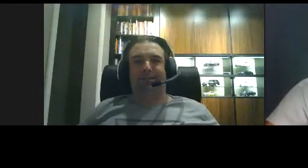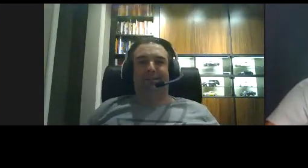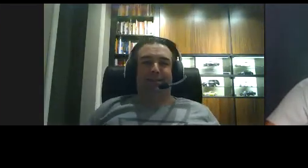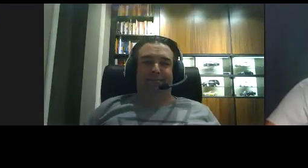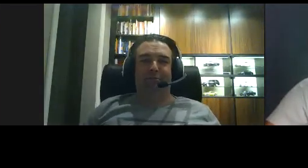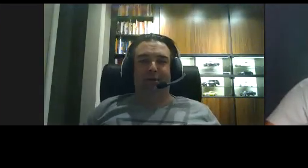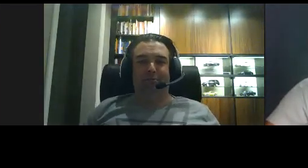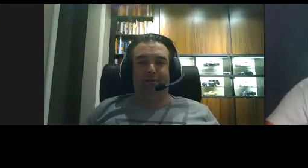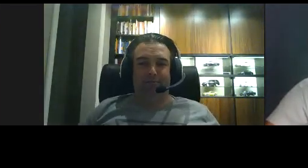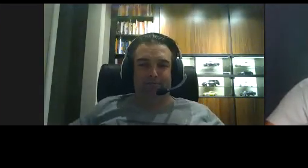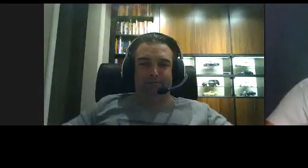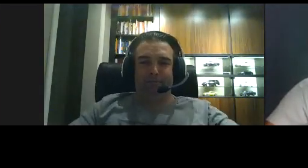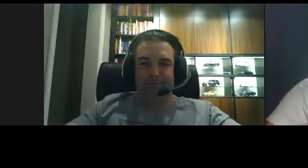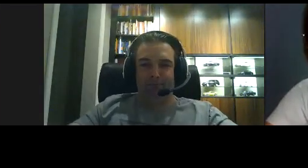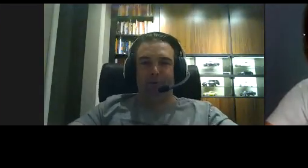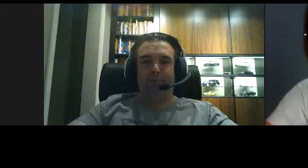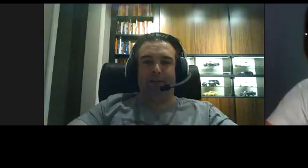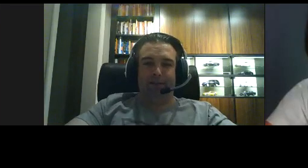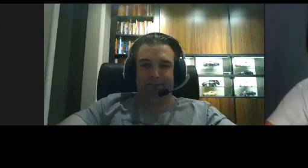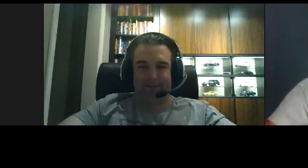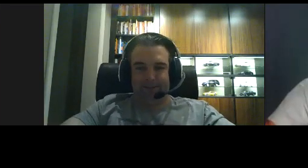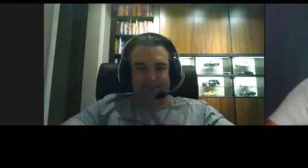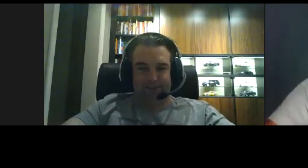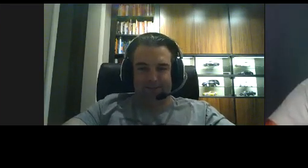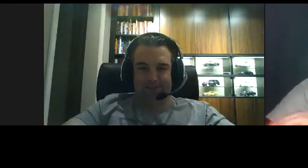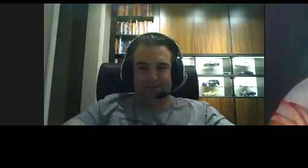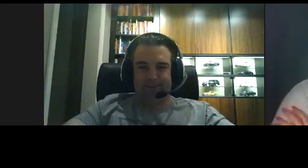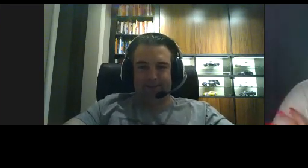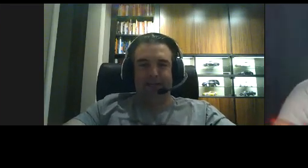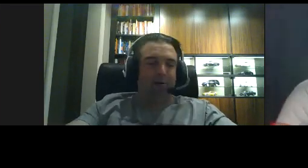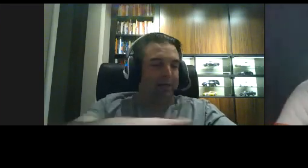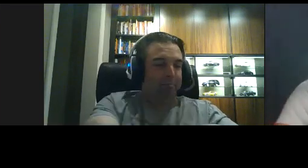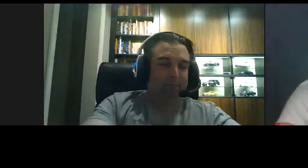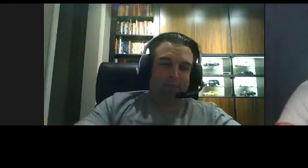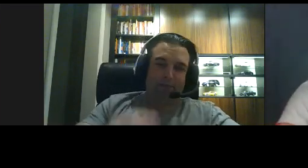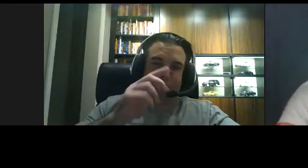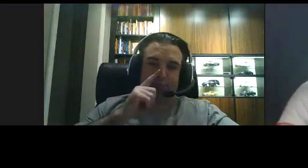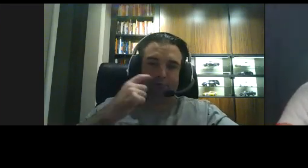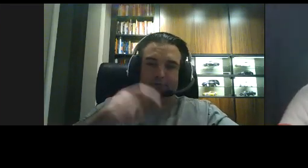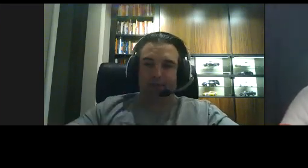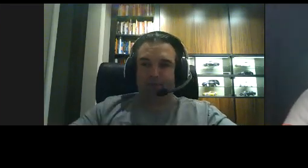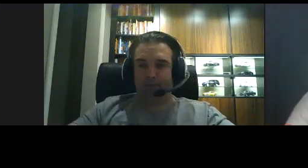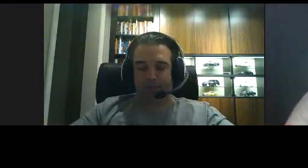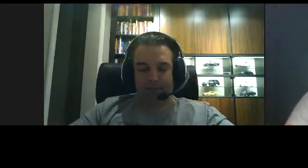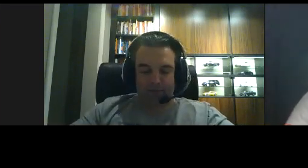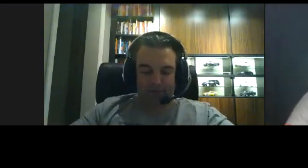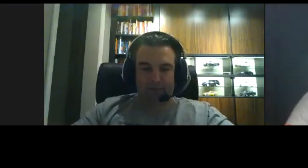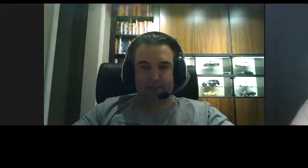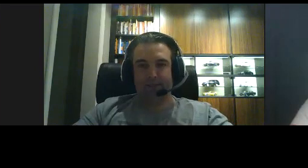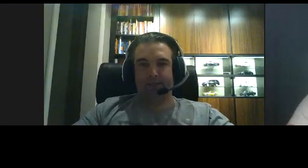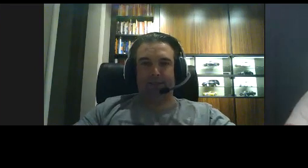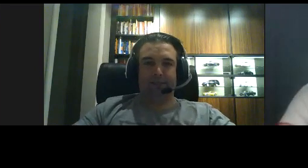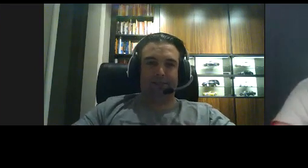coisas. Filma aí, vamos ver. Filma e me manda. Vou botar no YouTube. Não, manda pra mim, senão todo mundo vai ver. Vão querer te